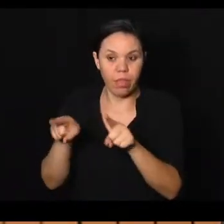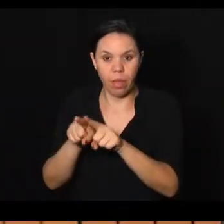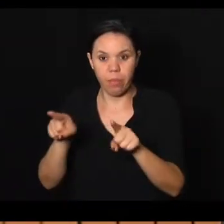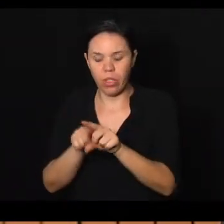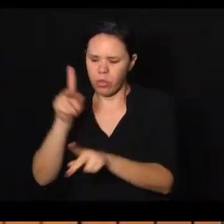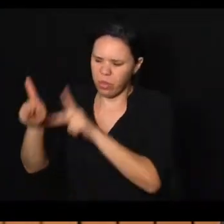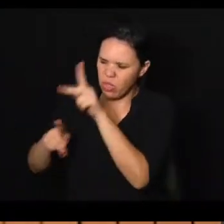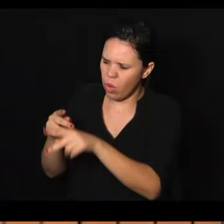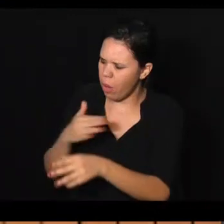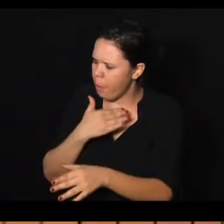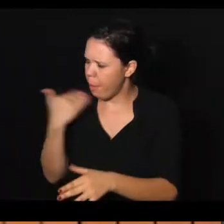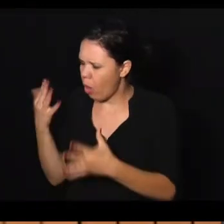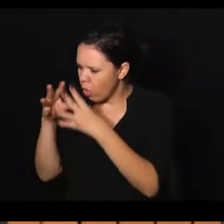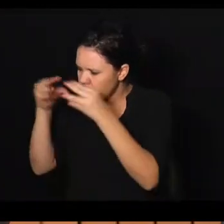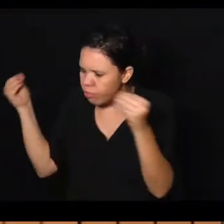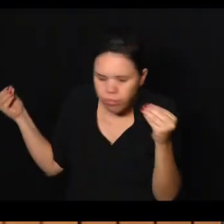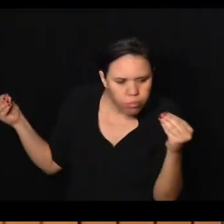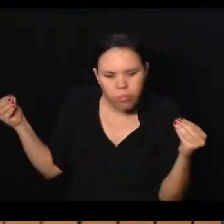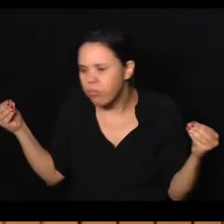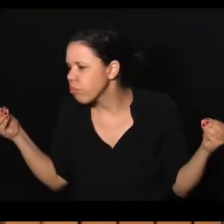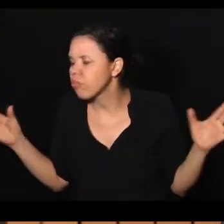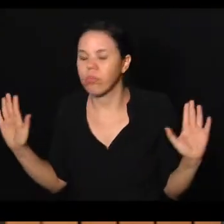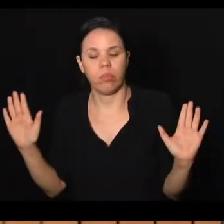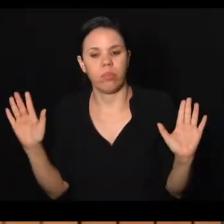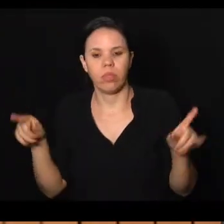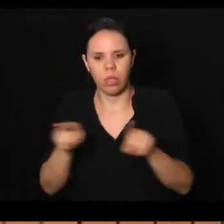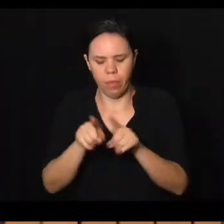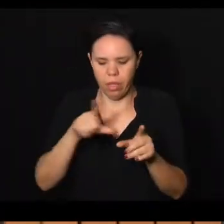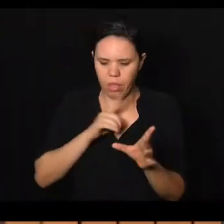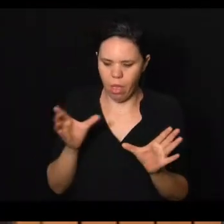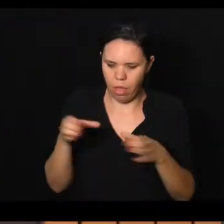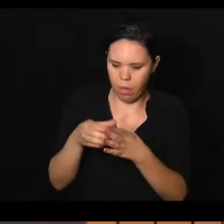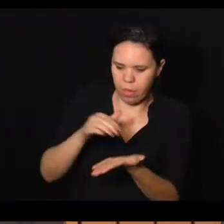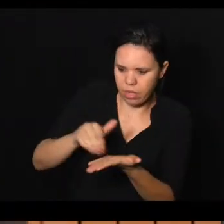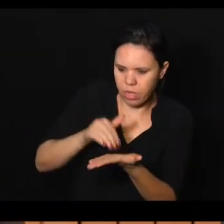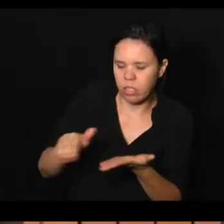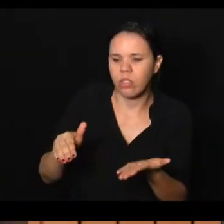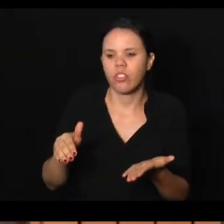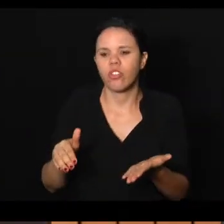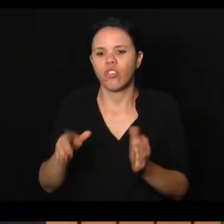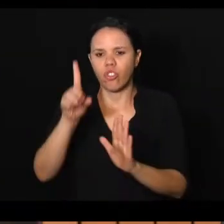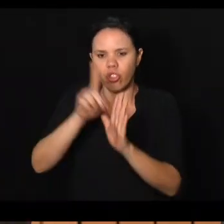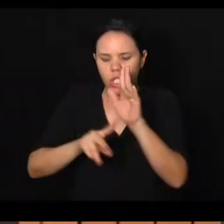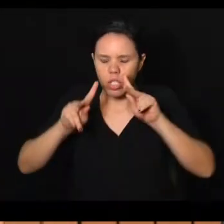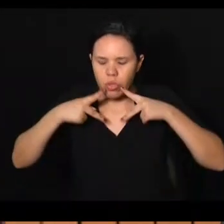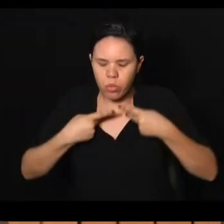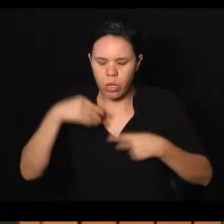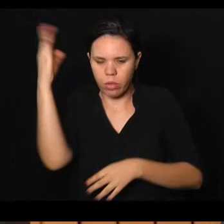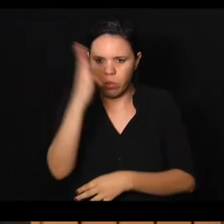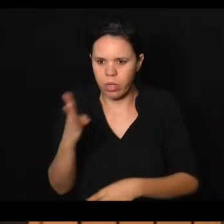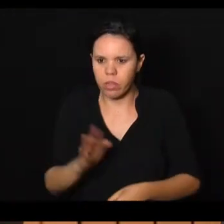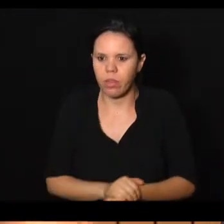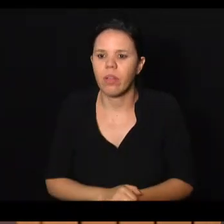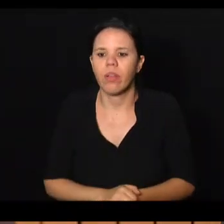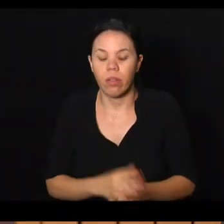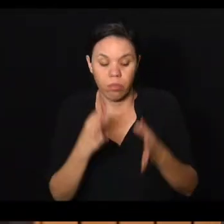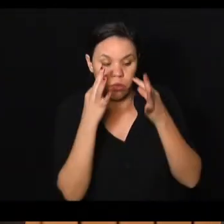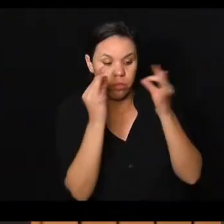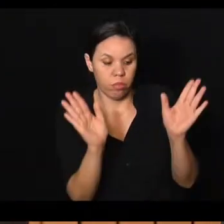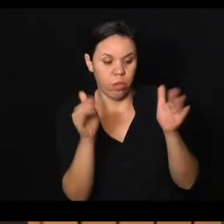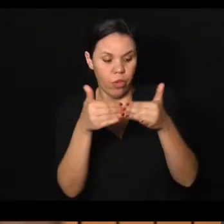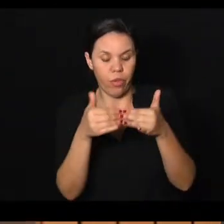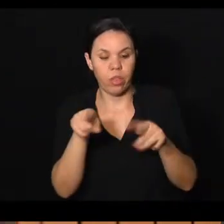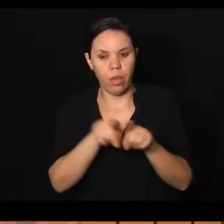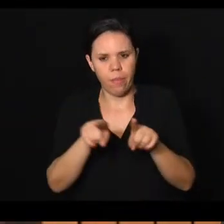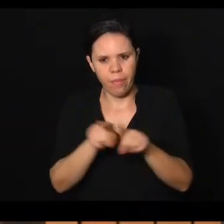uma comissão, uma secretaria voltada à garantia dos direitos humanos no Brasil, voltada à busca